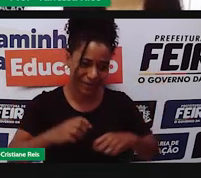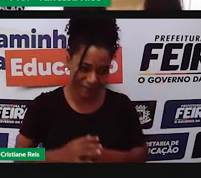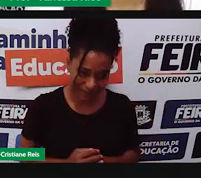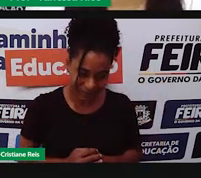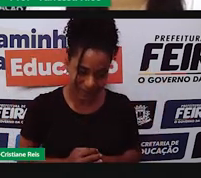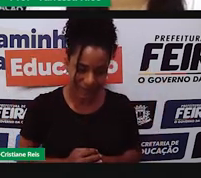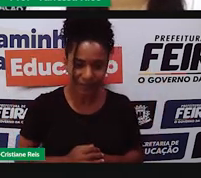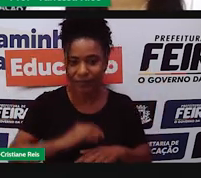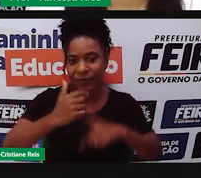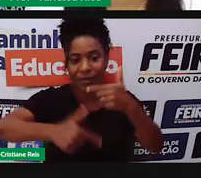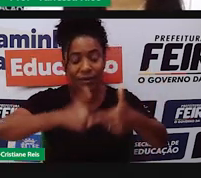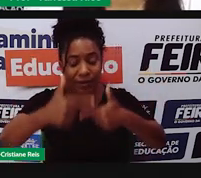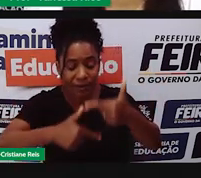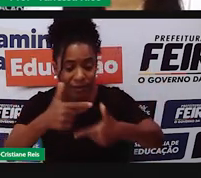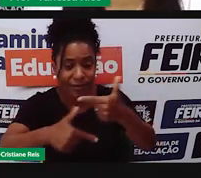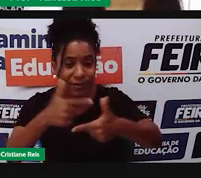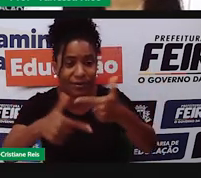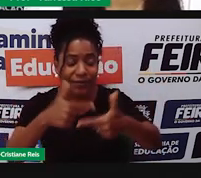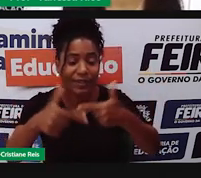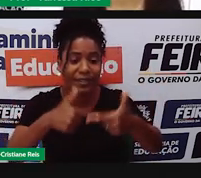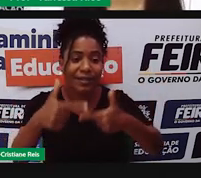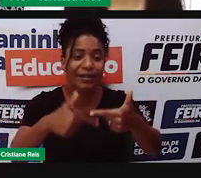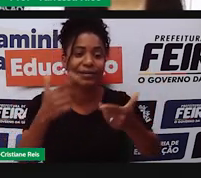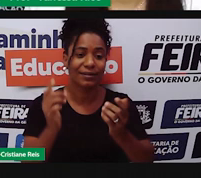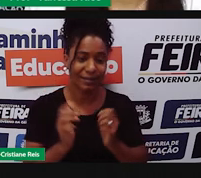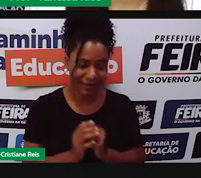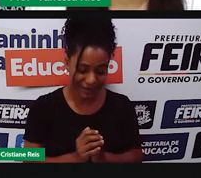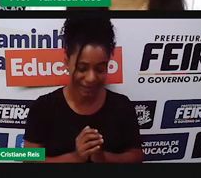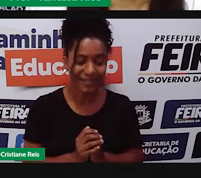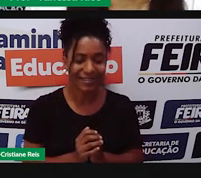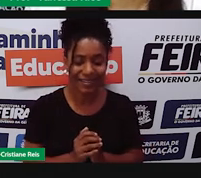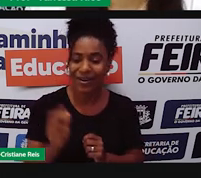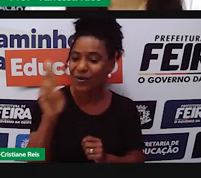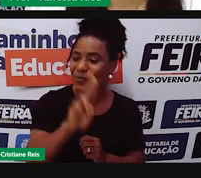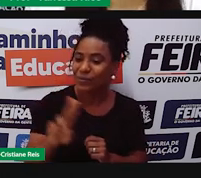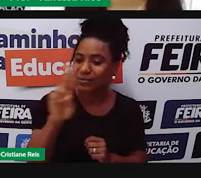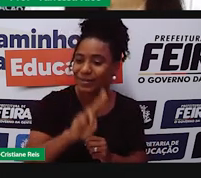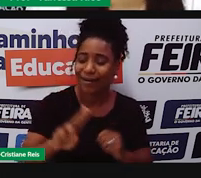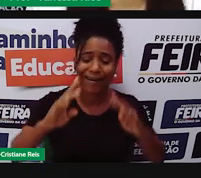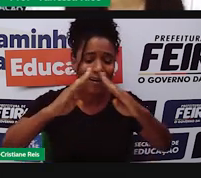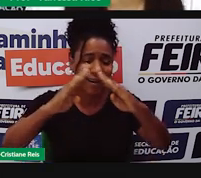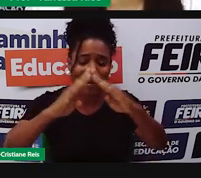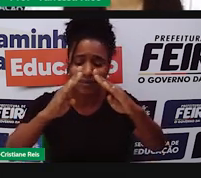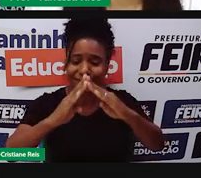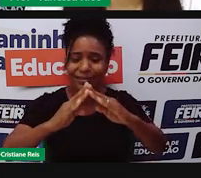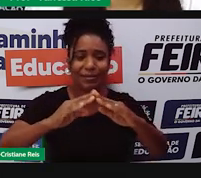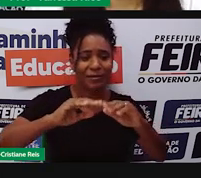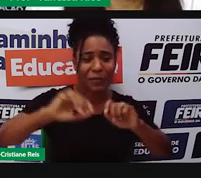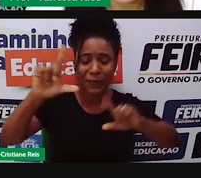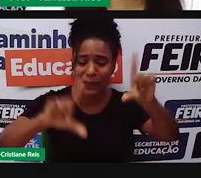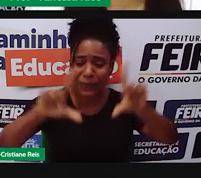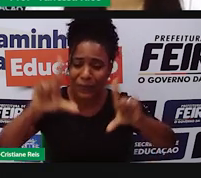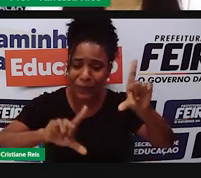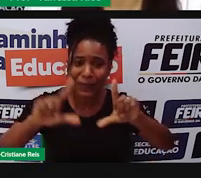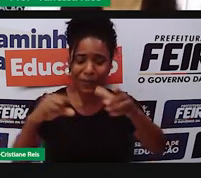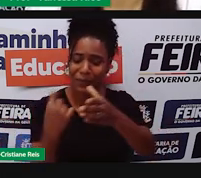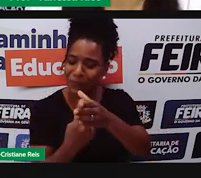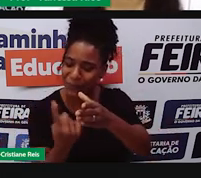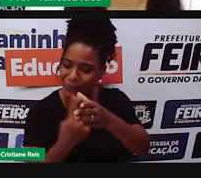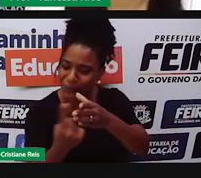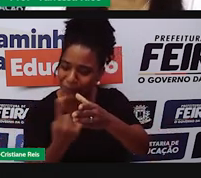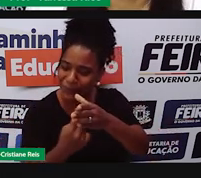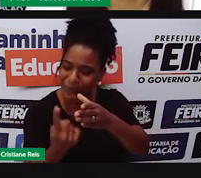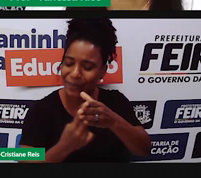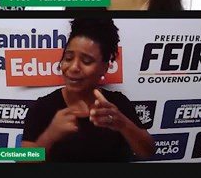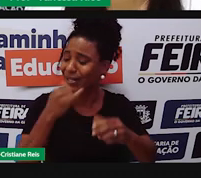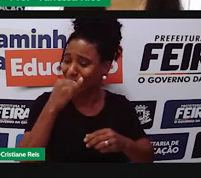nossas atividades aí tenham, utilizando equipamentos eletrônicos, tenham aí a economia, quando a gente